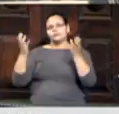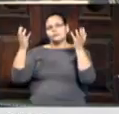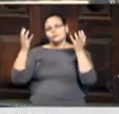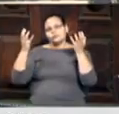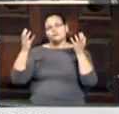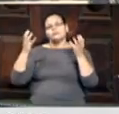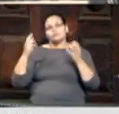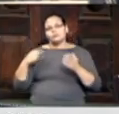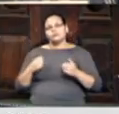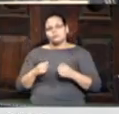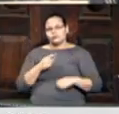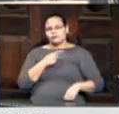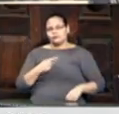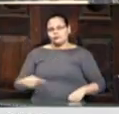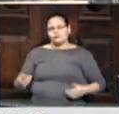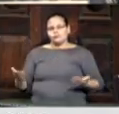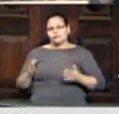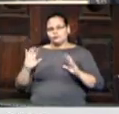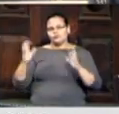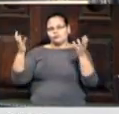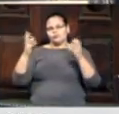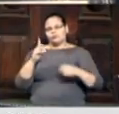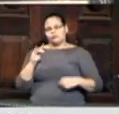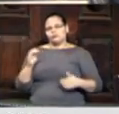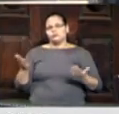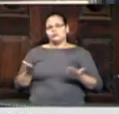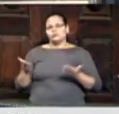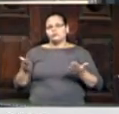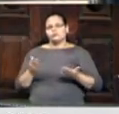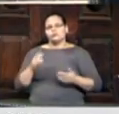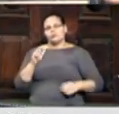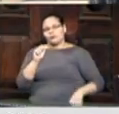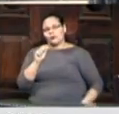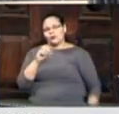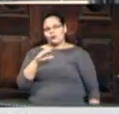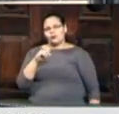presidir esta solenidade no dia de hoje. A Academia